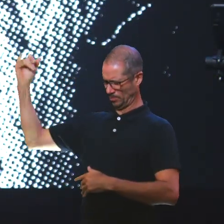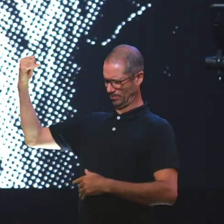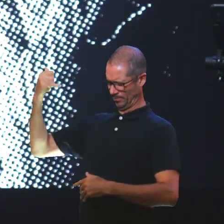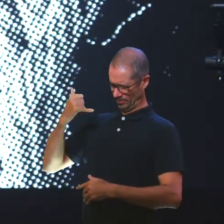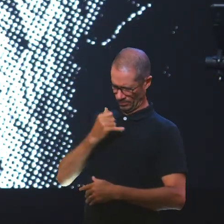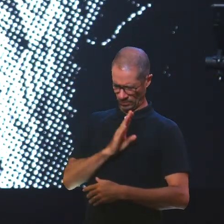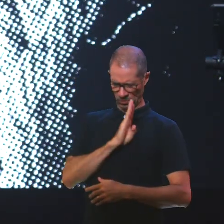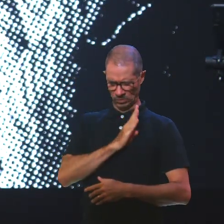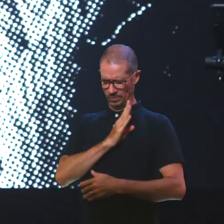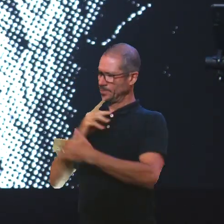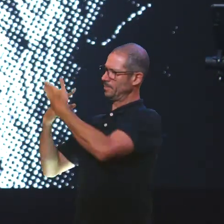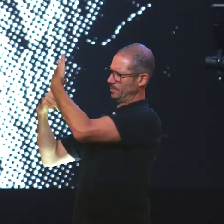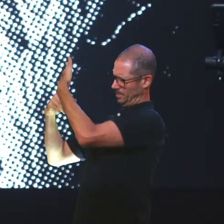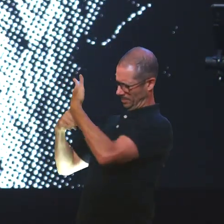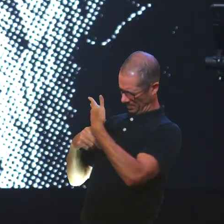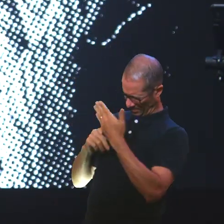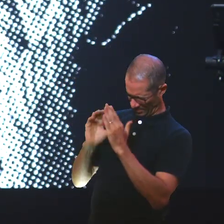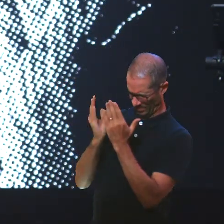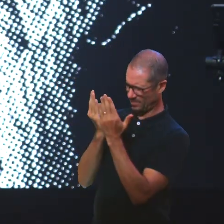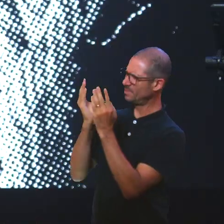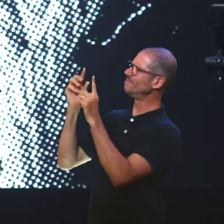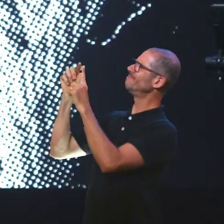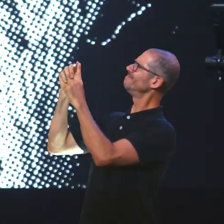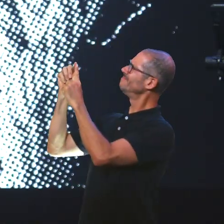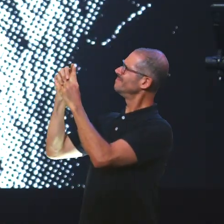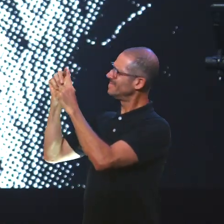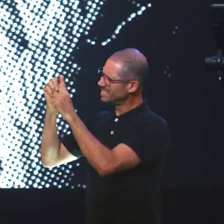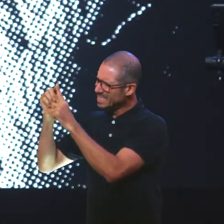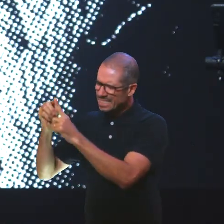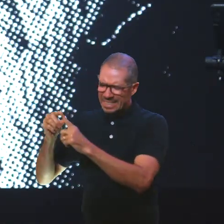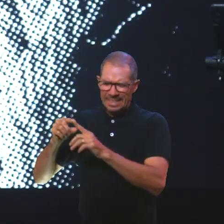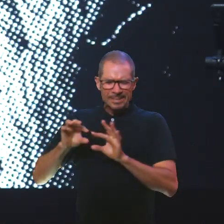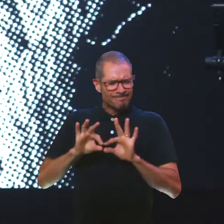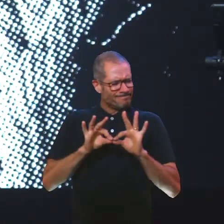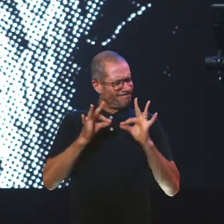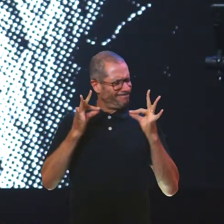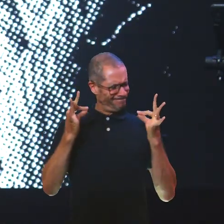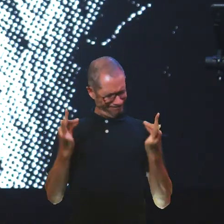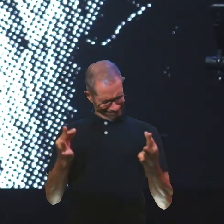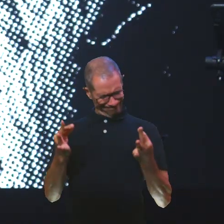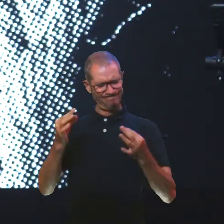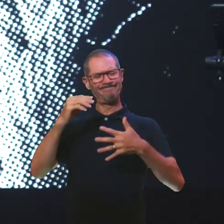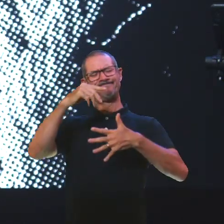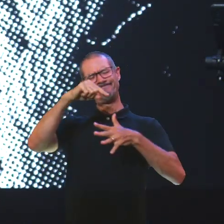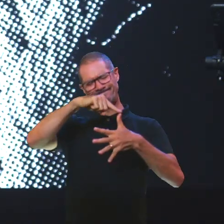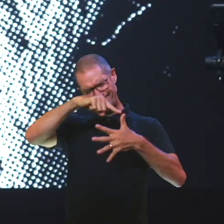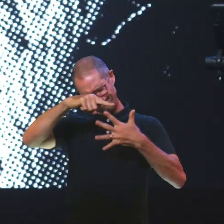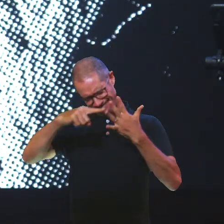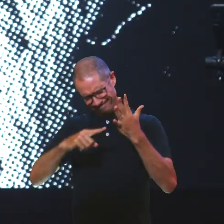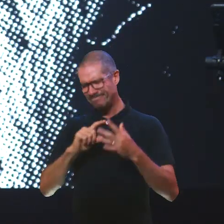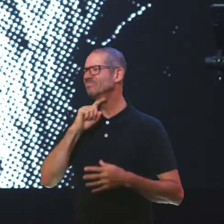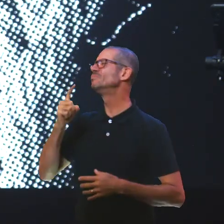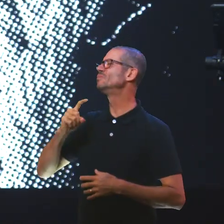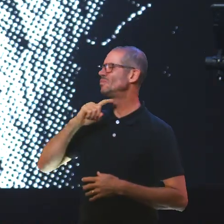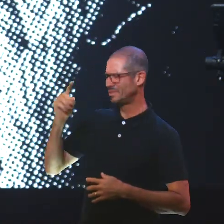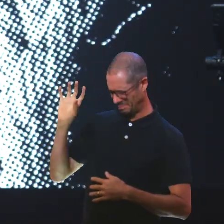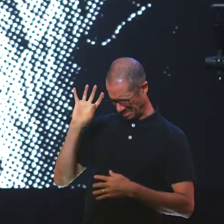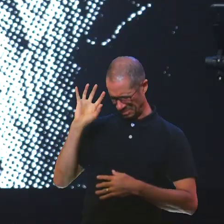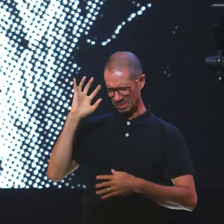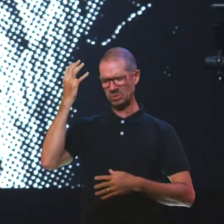nossos corações, revela a Tua palavra, se revela, Deus, a nós de maneira singular, em tantas questões, dúvidas,